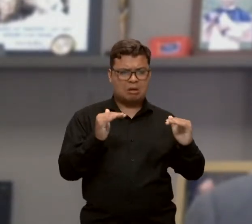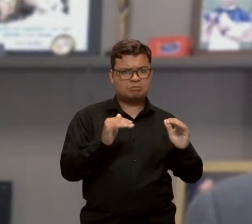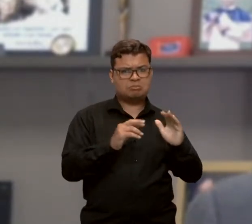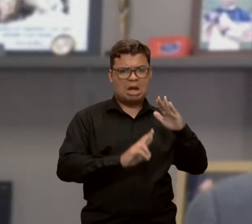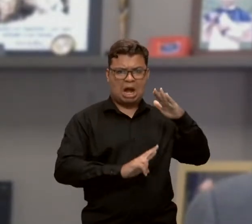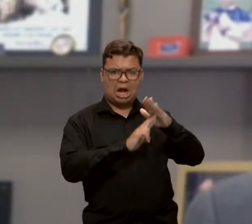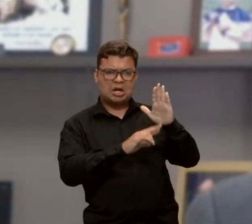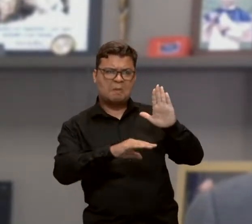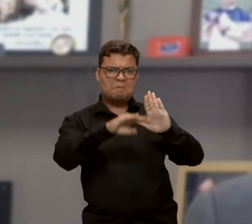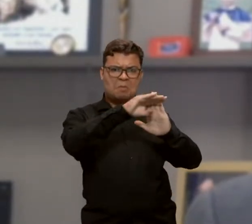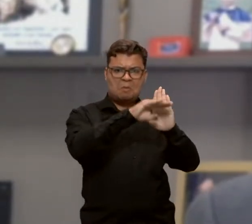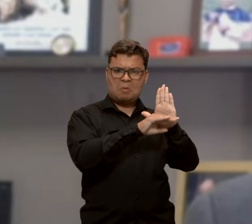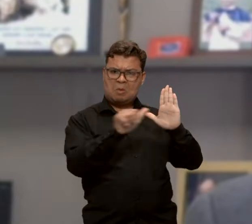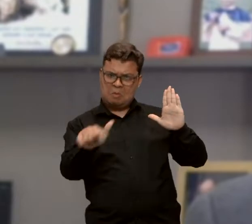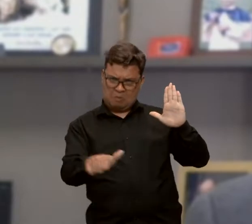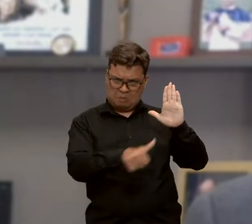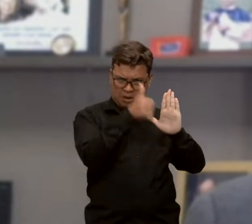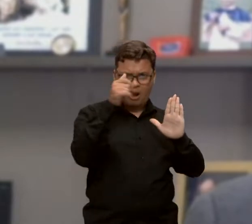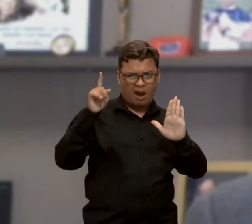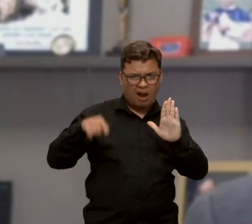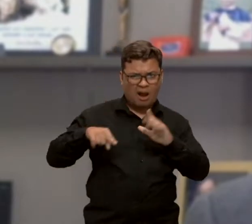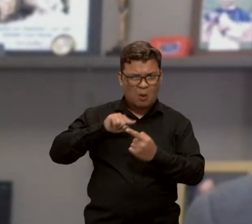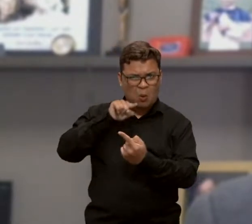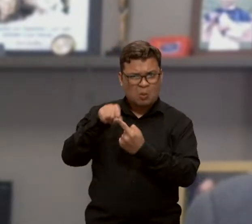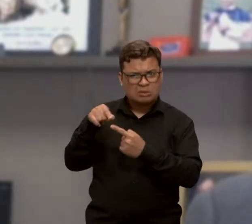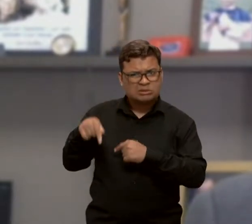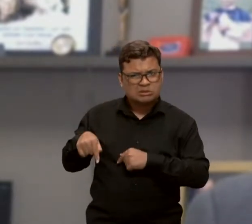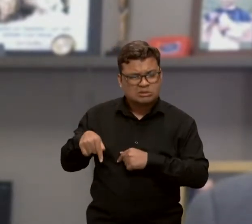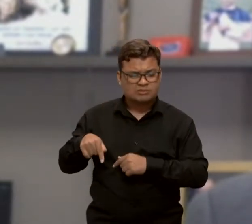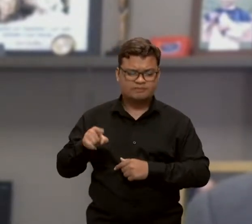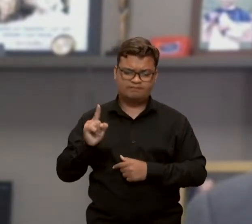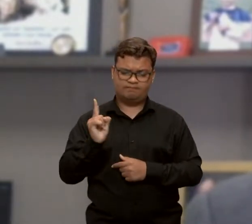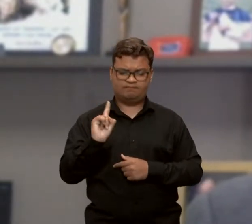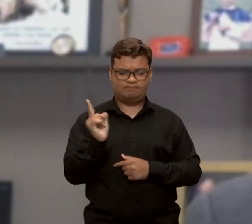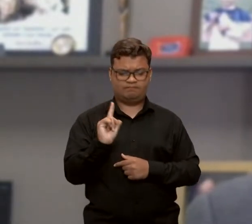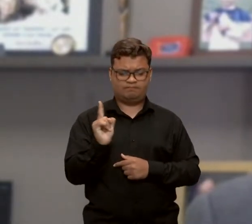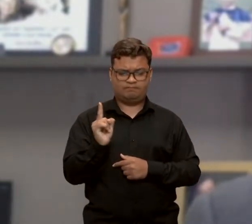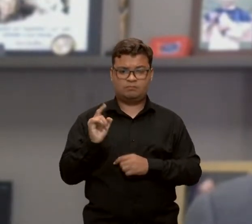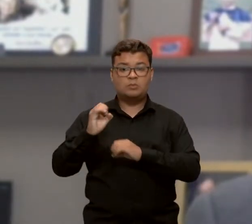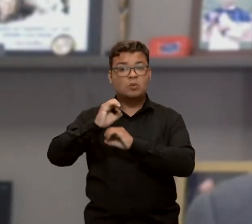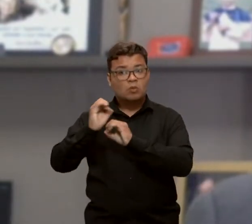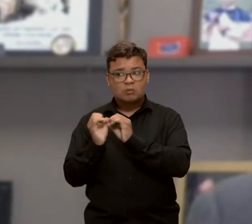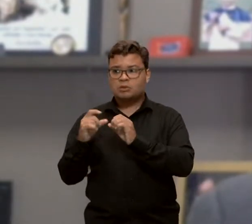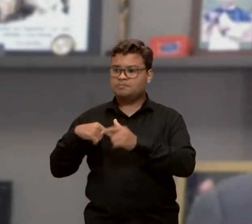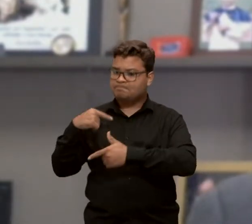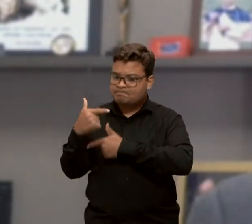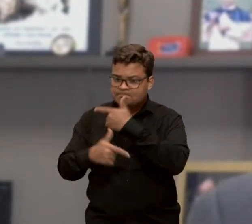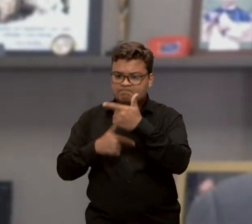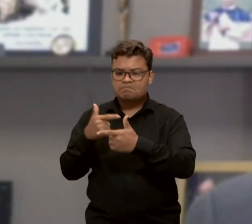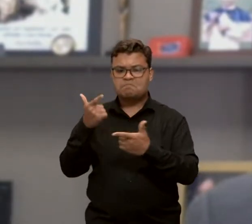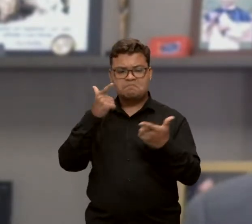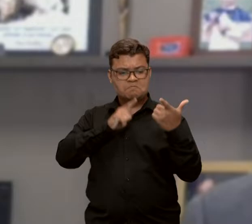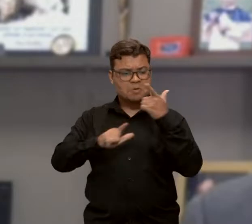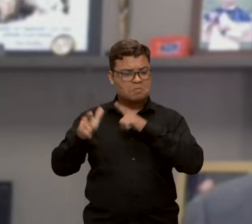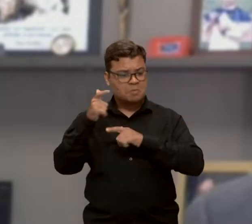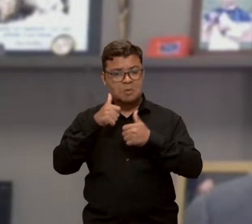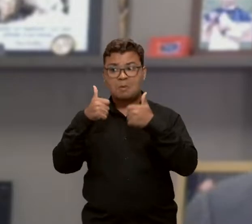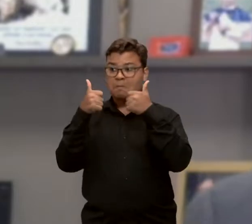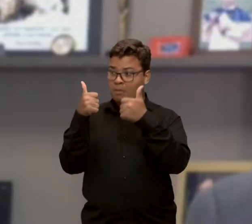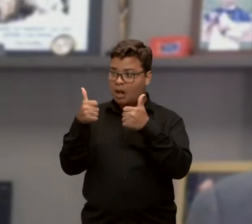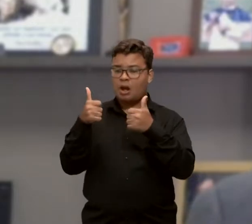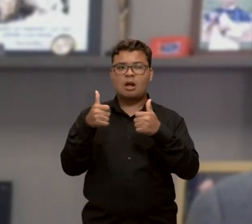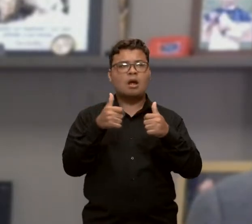rankings. Posições em rankings são consequências das atividades da universidade e só podem ser encaradas dessa